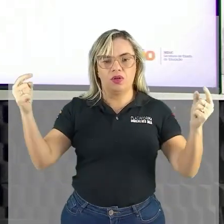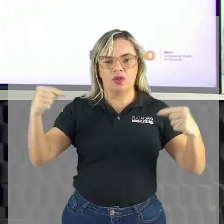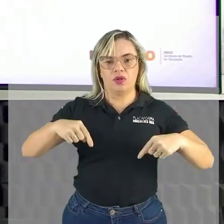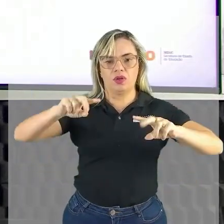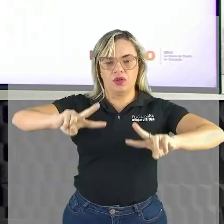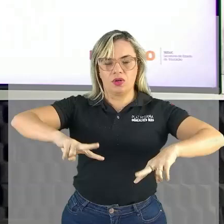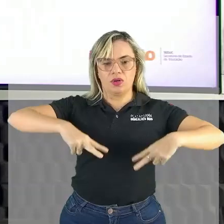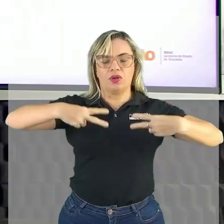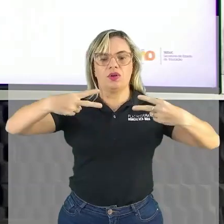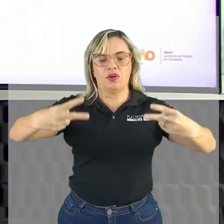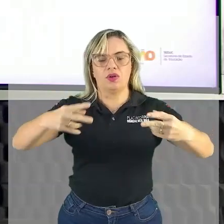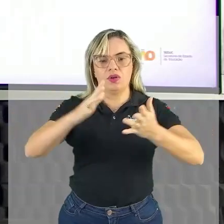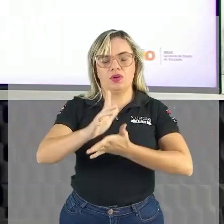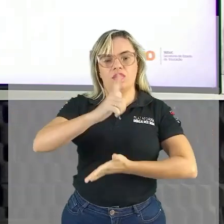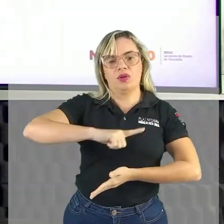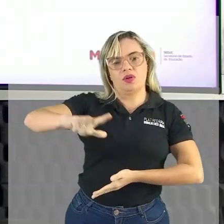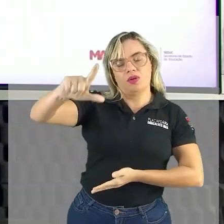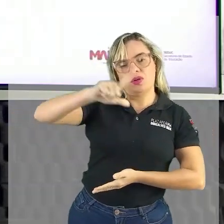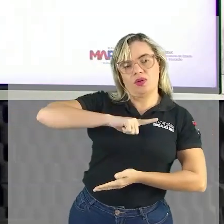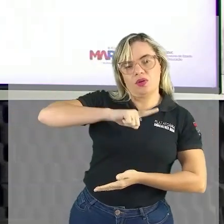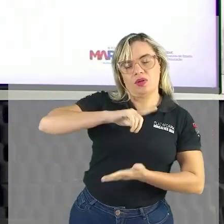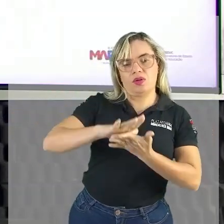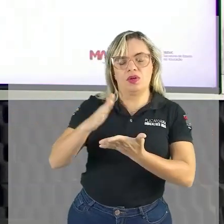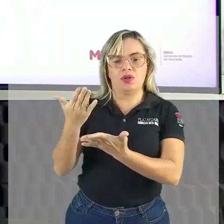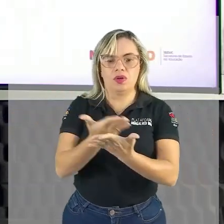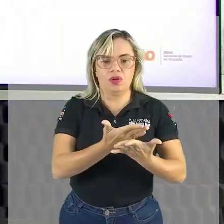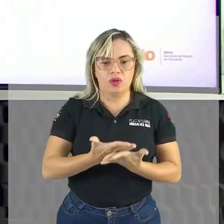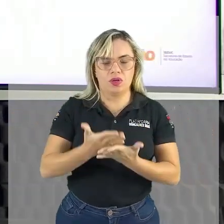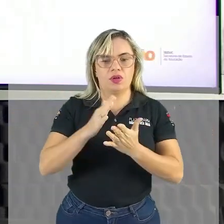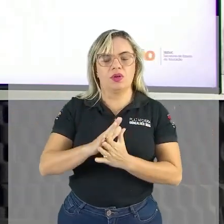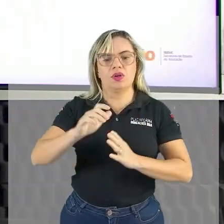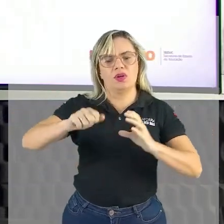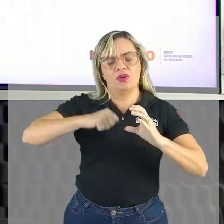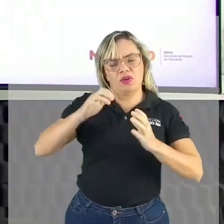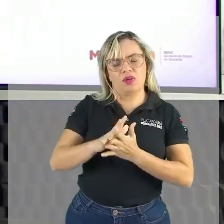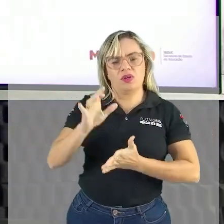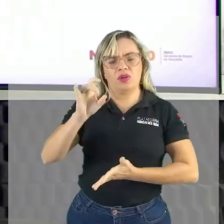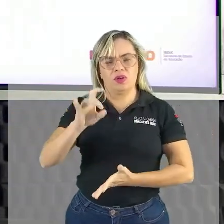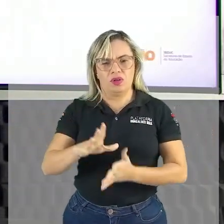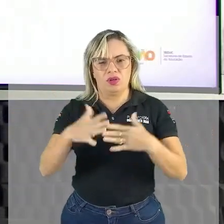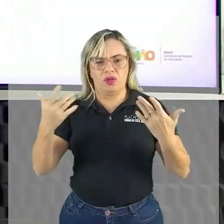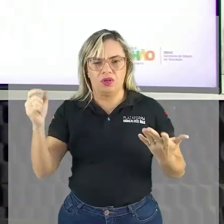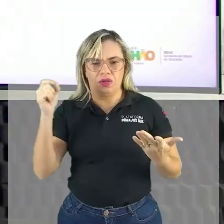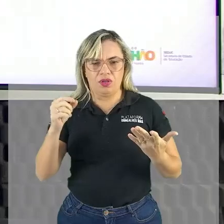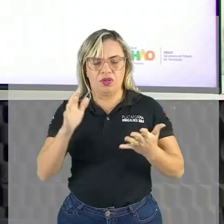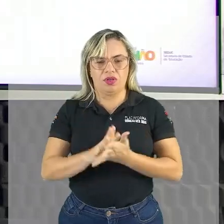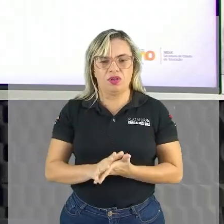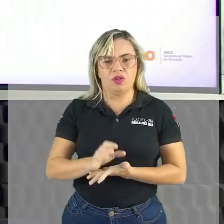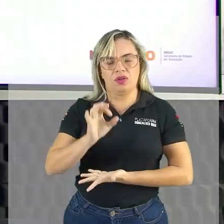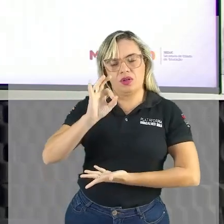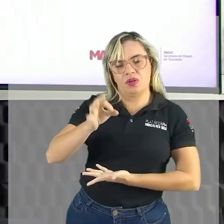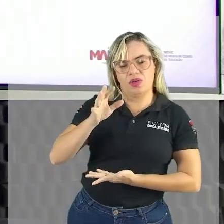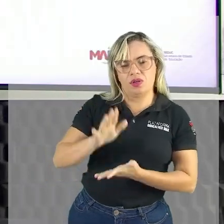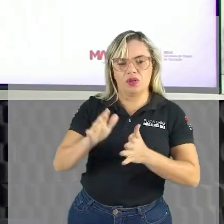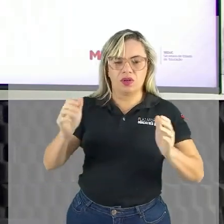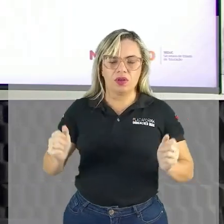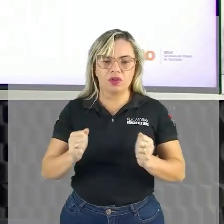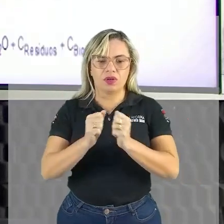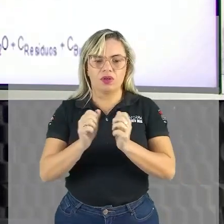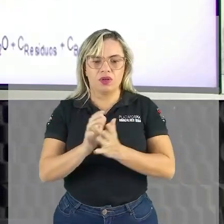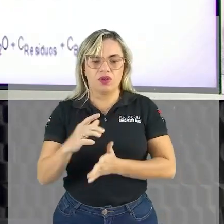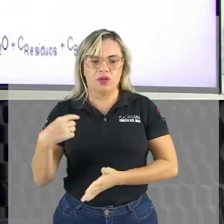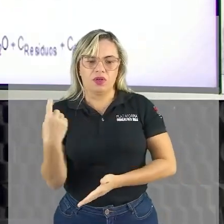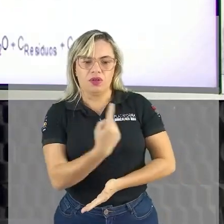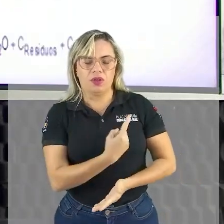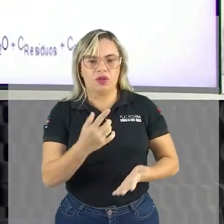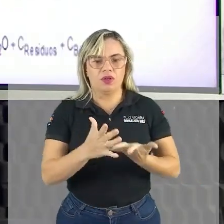esse link tem o material que a gente está trabalhando em cada vídeo, tá certo? Então, vamos comigo, vamos acompanhar. Vamos para a nossa primeira